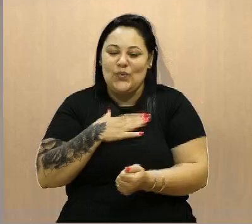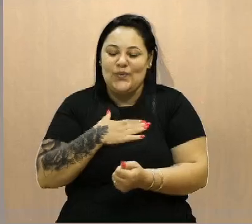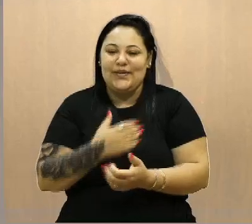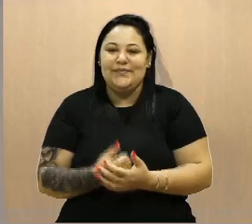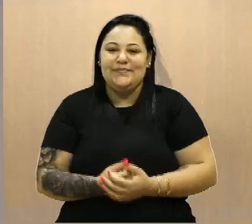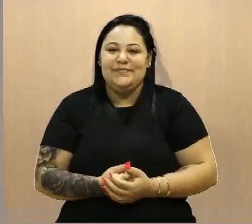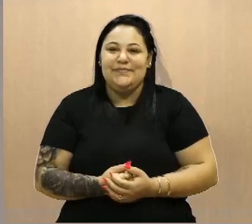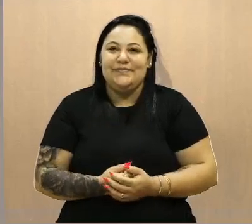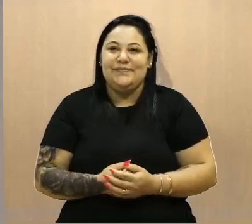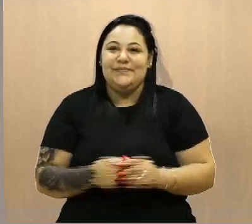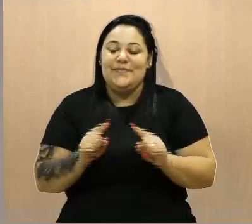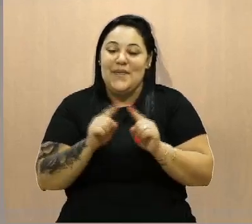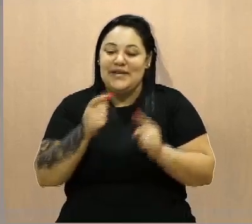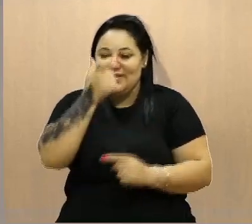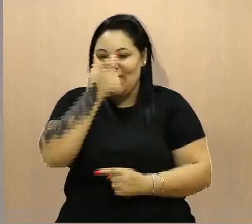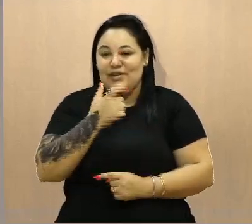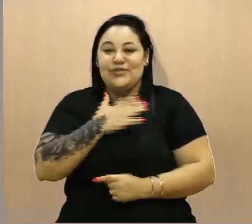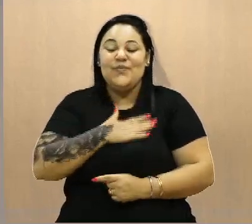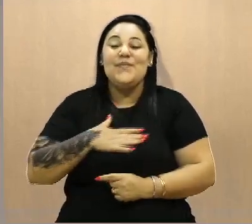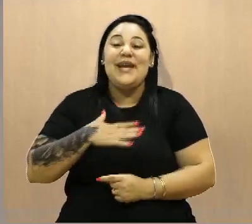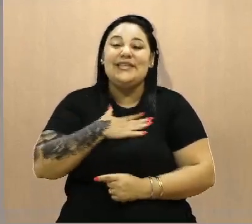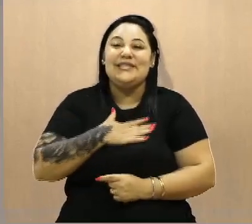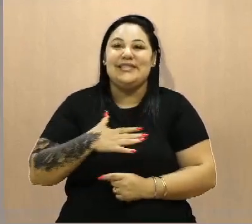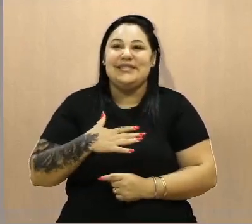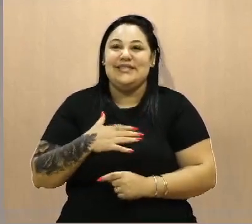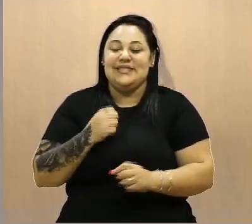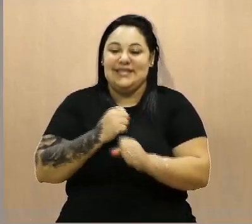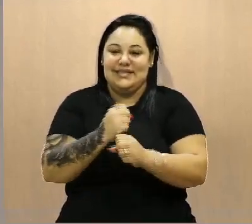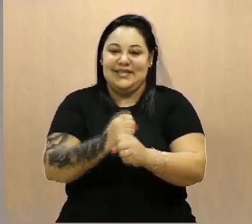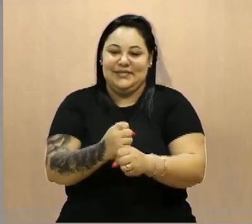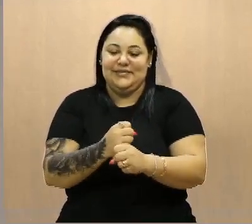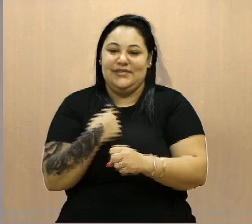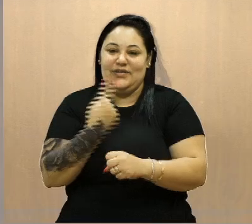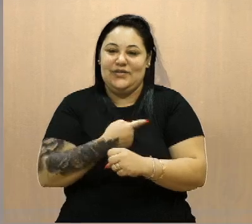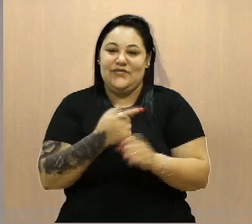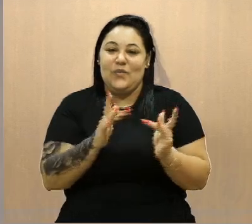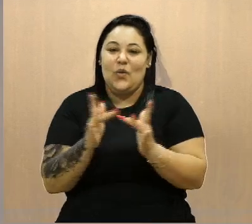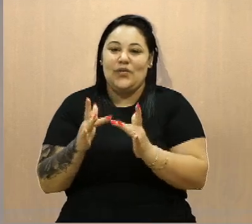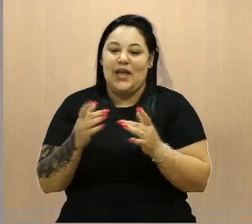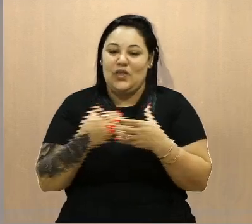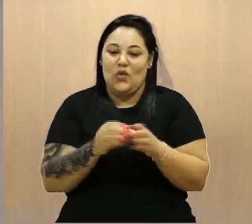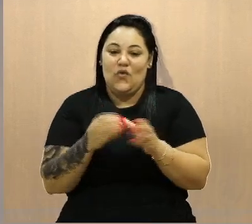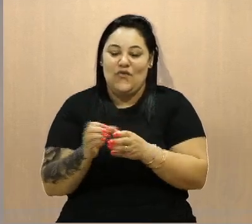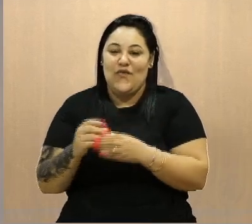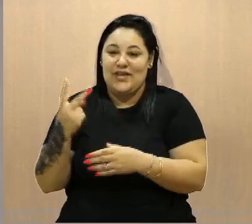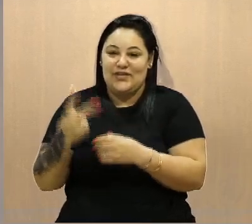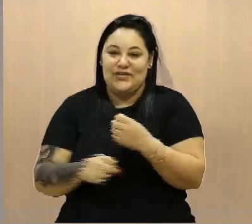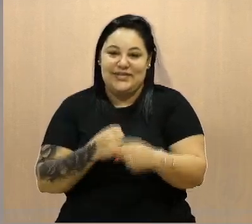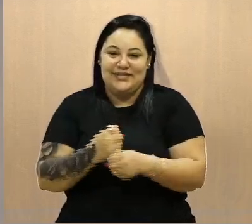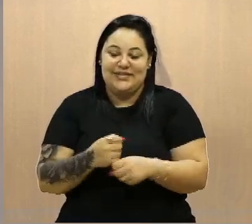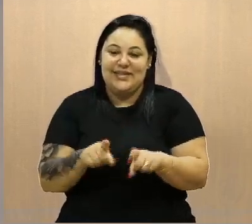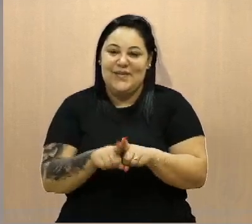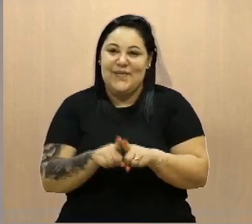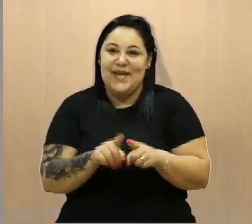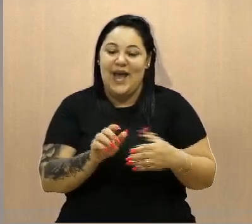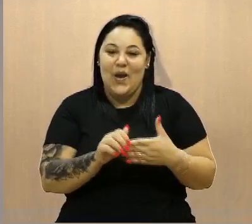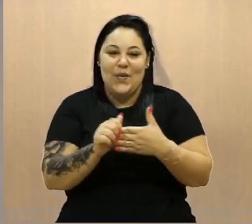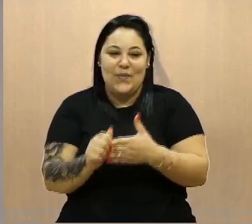Mas acho que foi um prazer esse ano que a gente conviveu, esses 2 anos convivendo. Também lhe